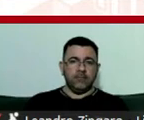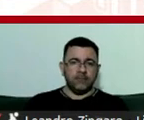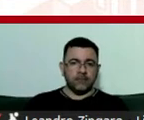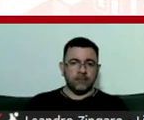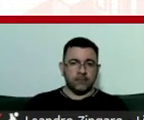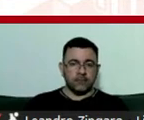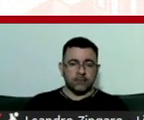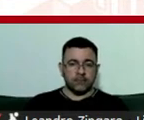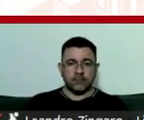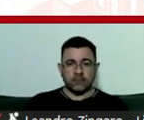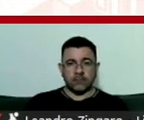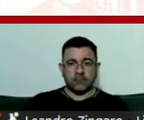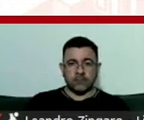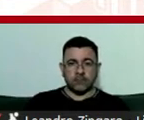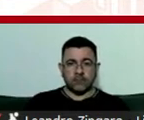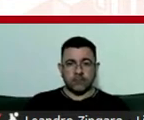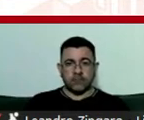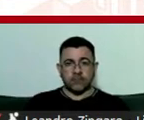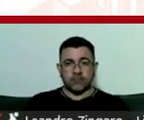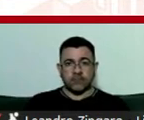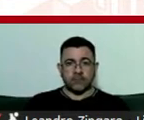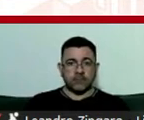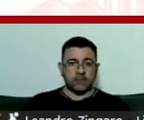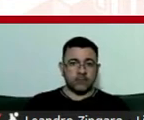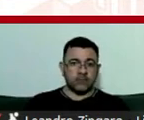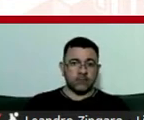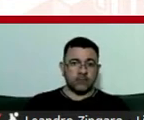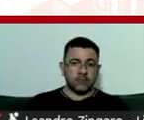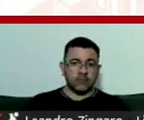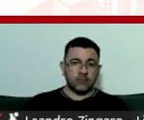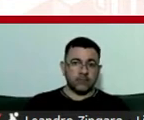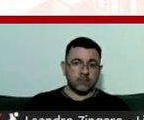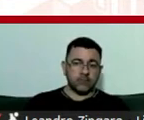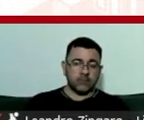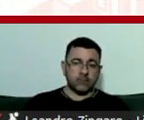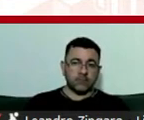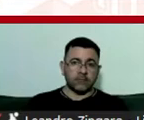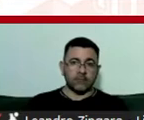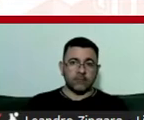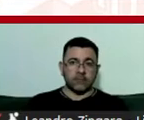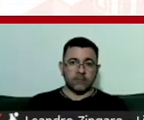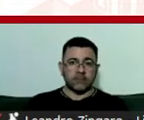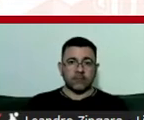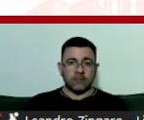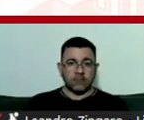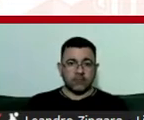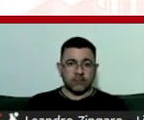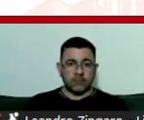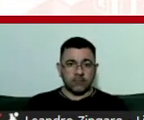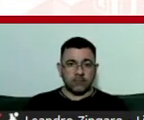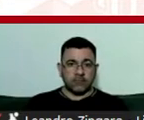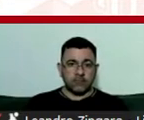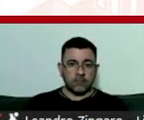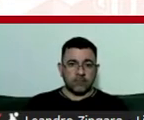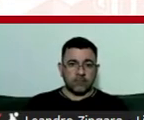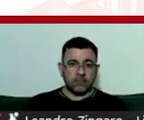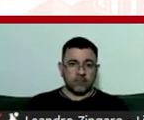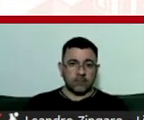serviço pro cidadão ó já falou assim ó pro prefeito ouvindo né ao vivo aqui ó deixa fixado